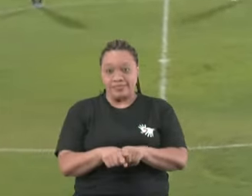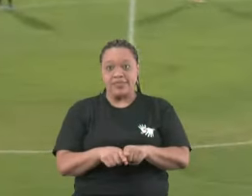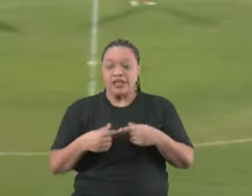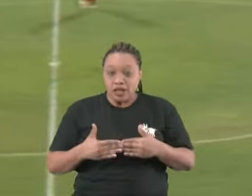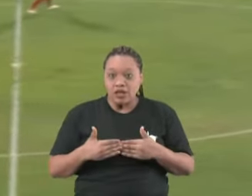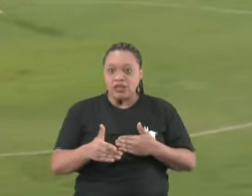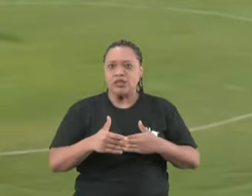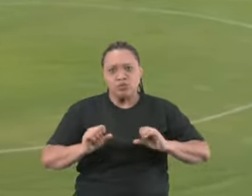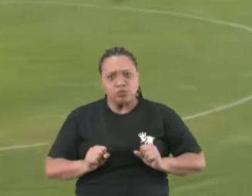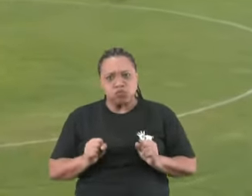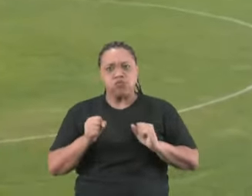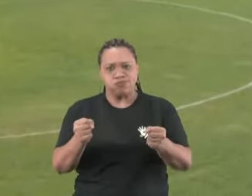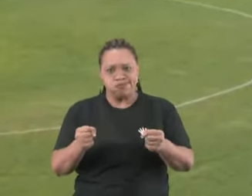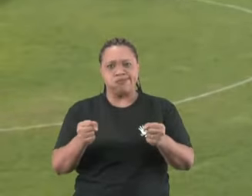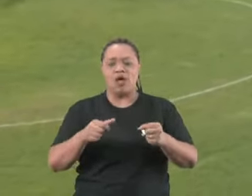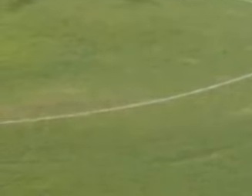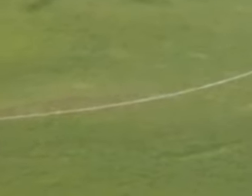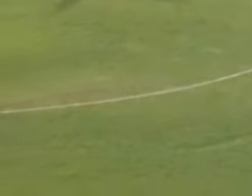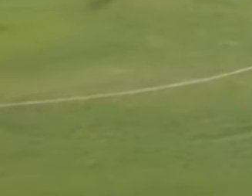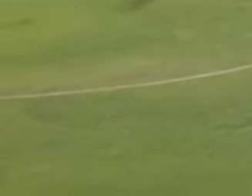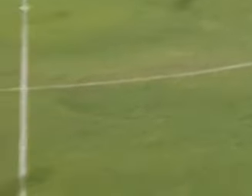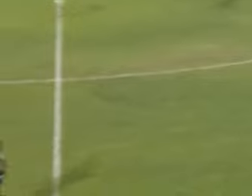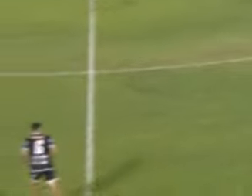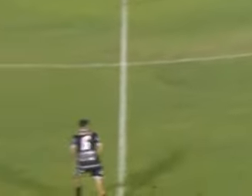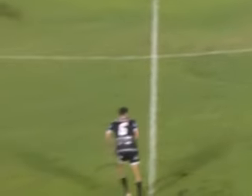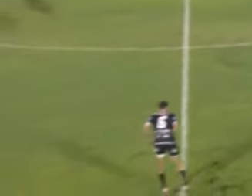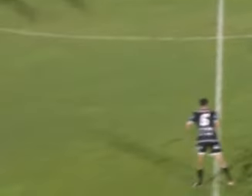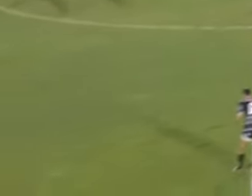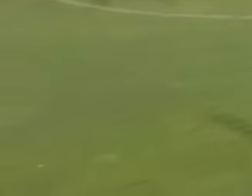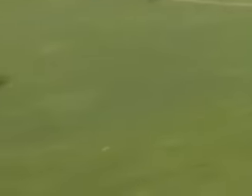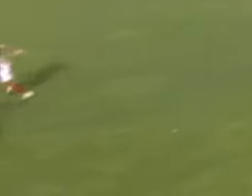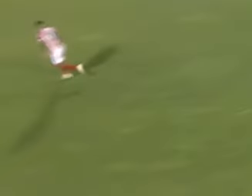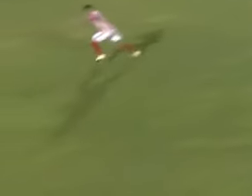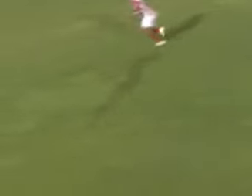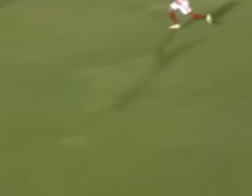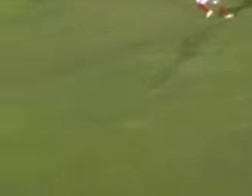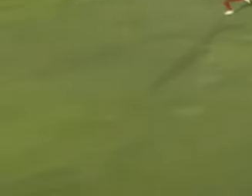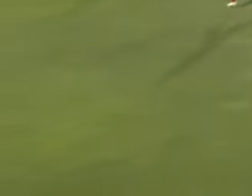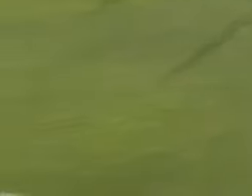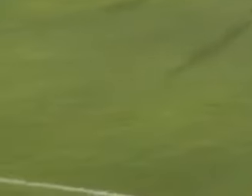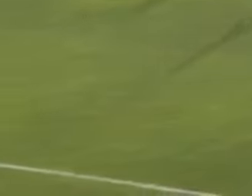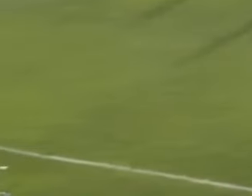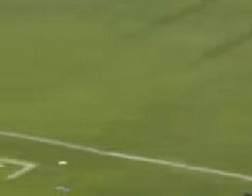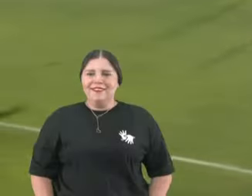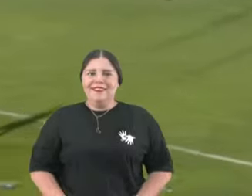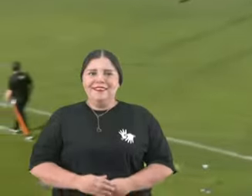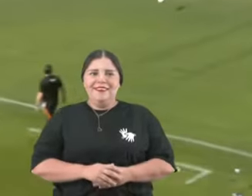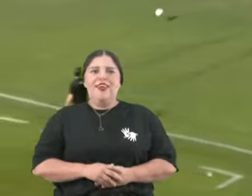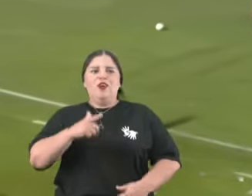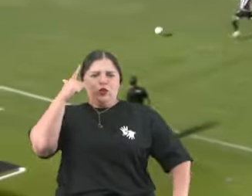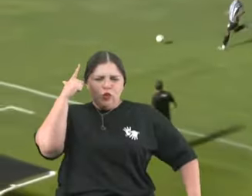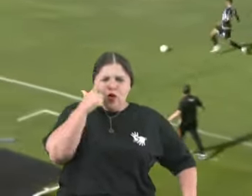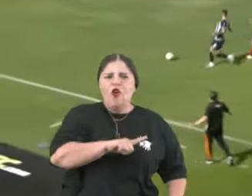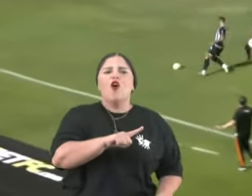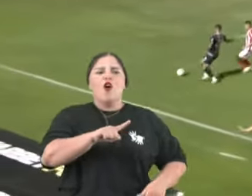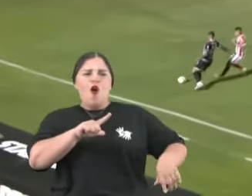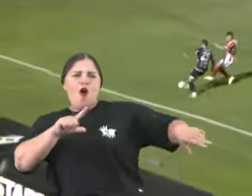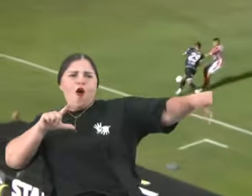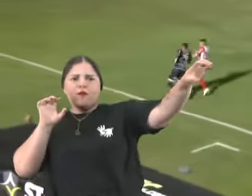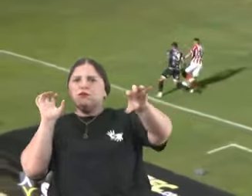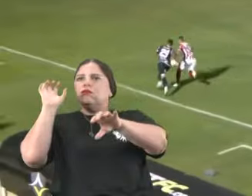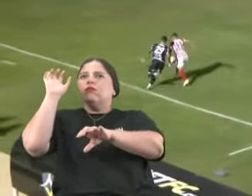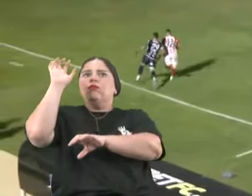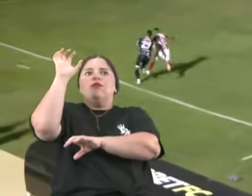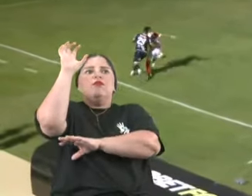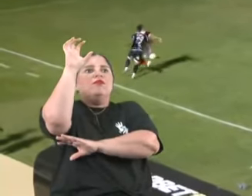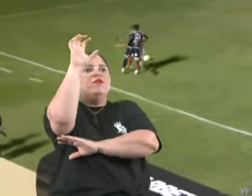deu força no movimento do punho, da mão e conseguiu colocar essa bola por cima da trave. Belíssima